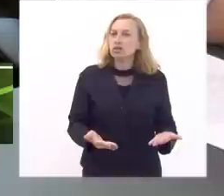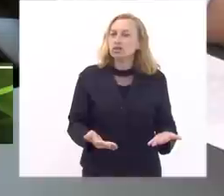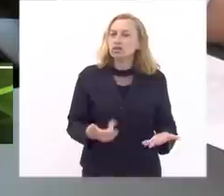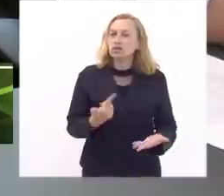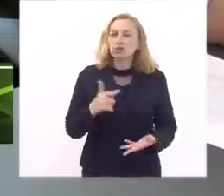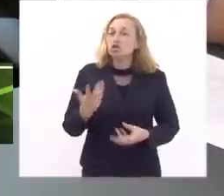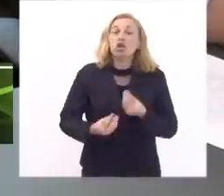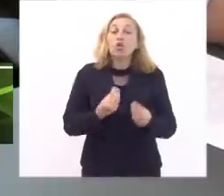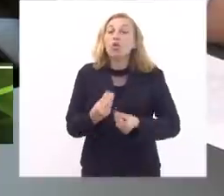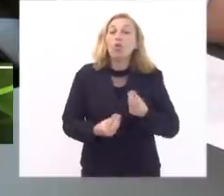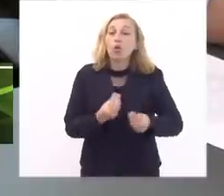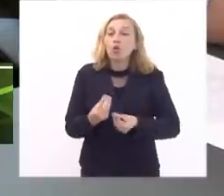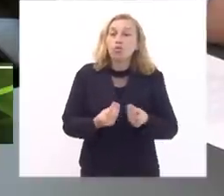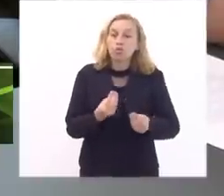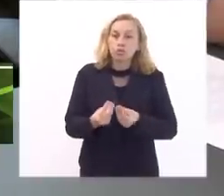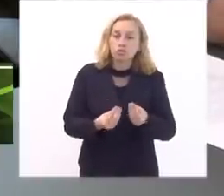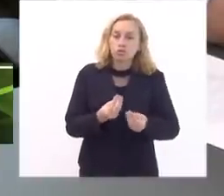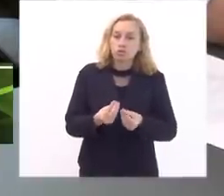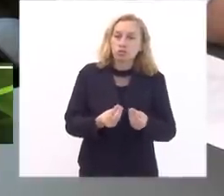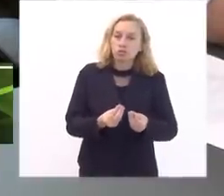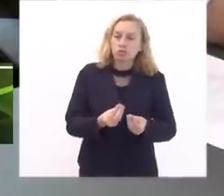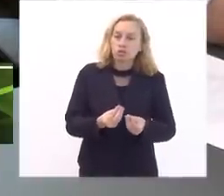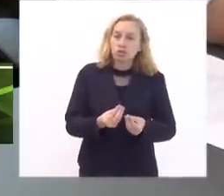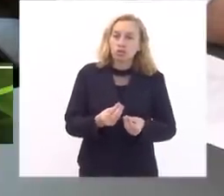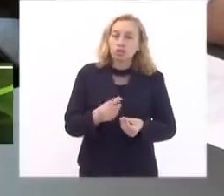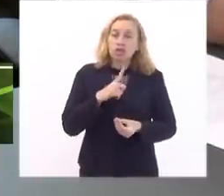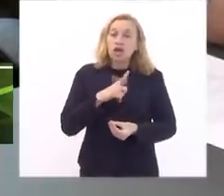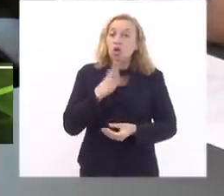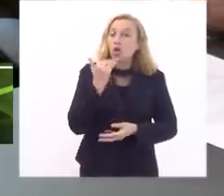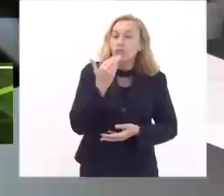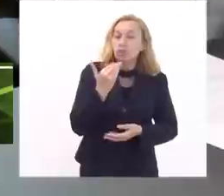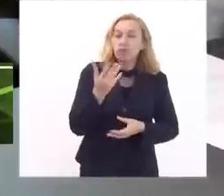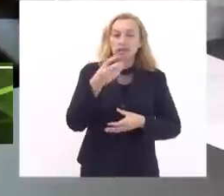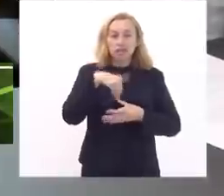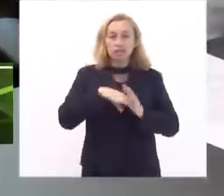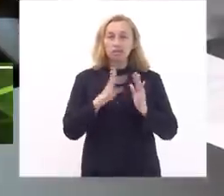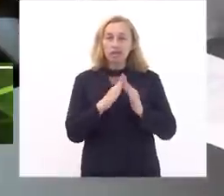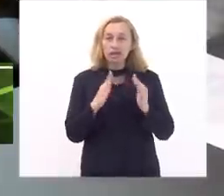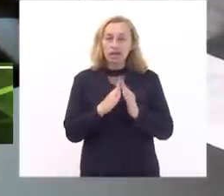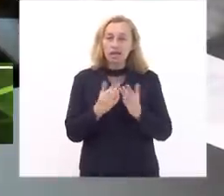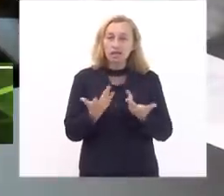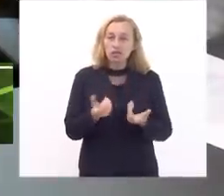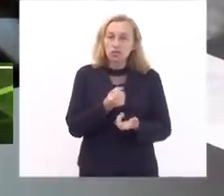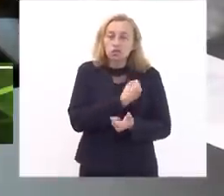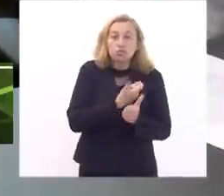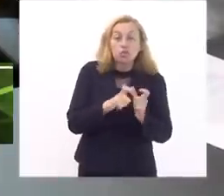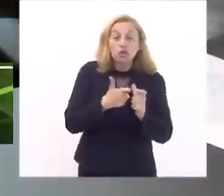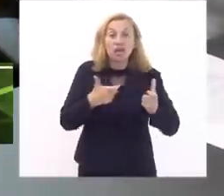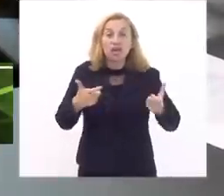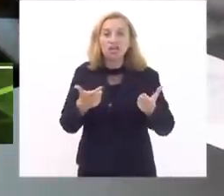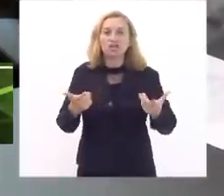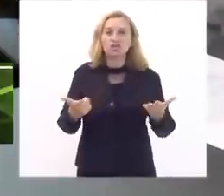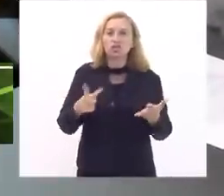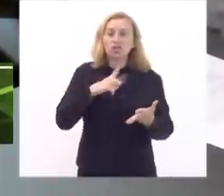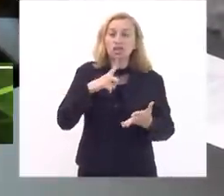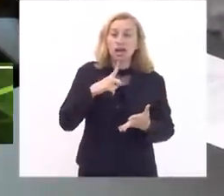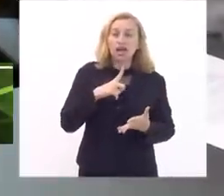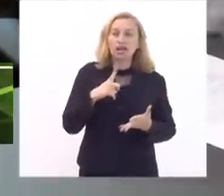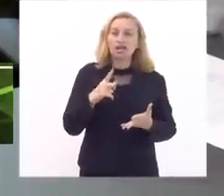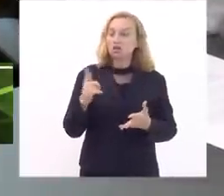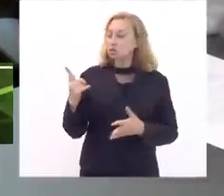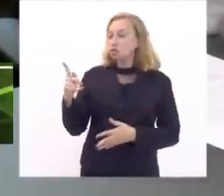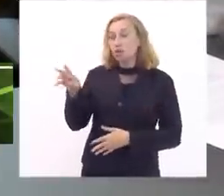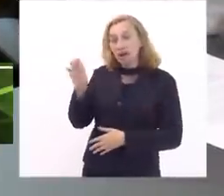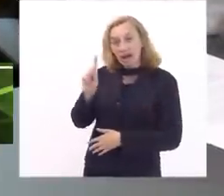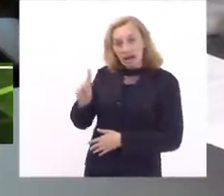formas de se sustentarem diante do aumento abusivo, seja no gás